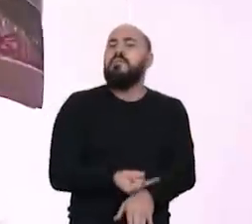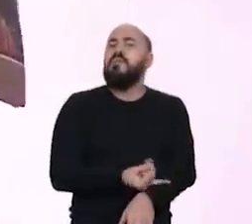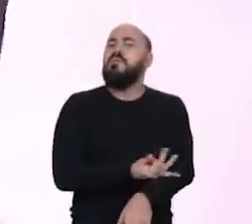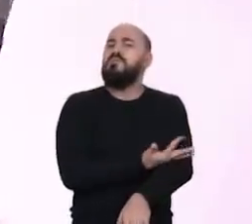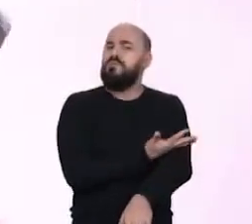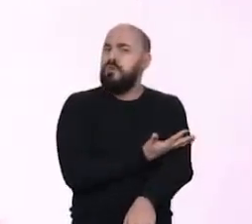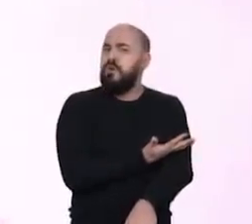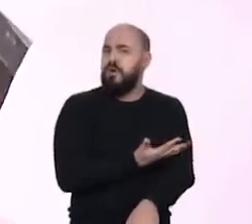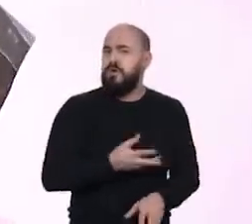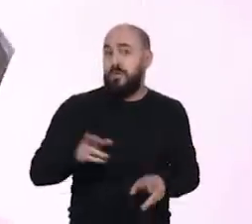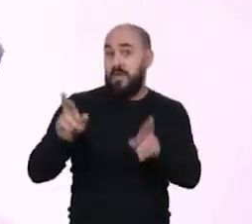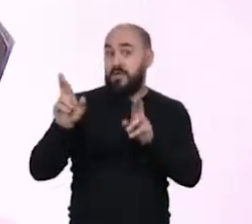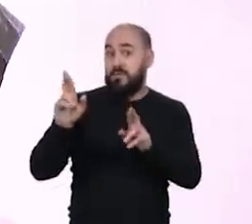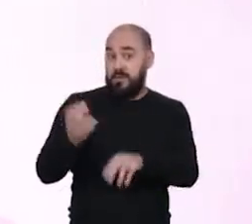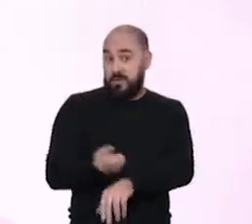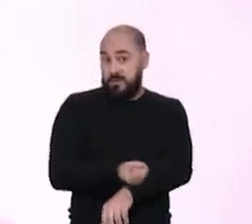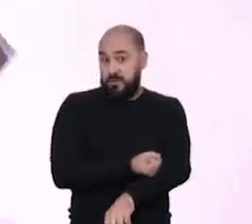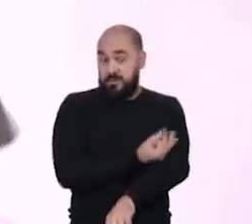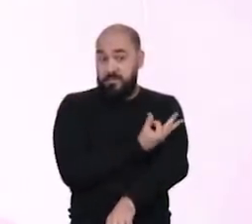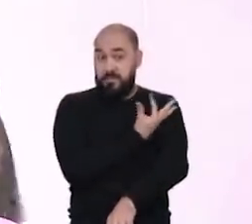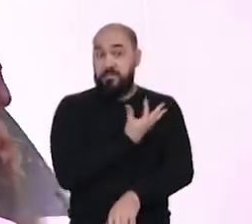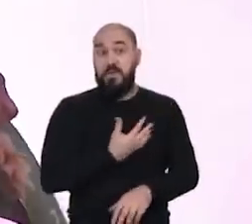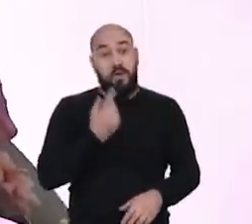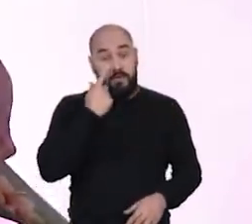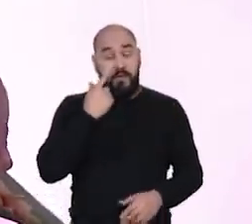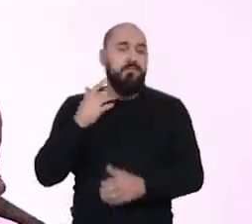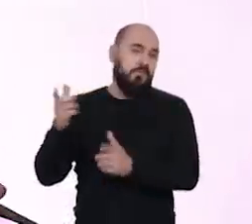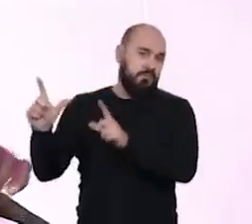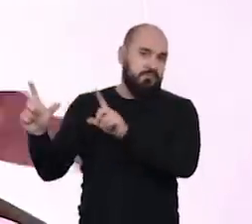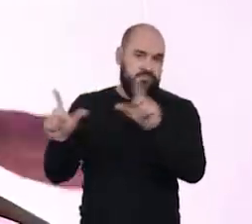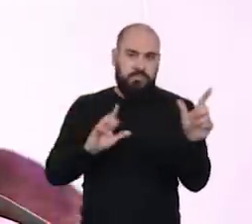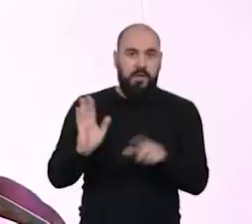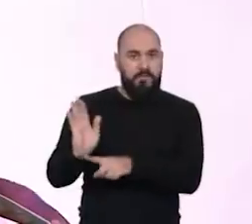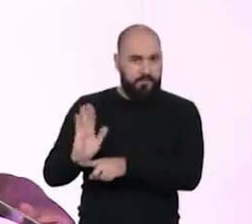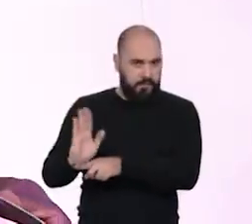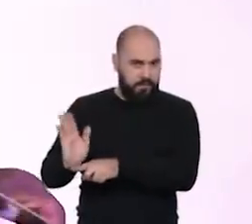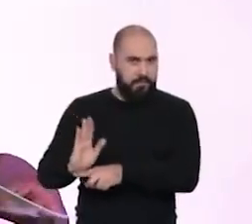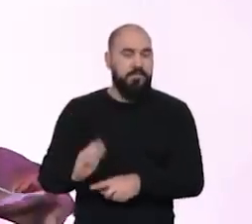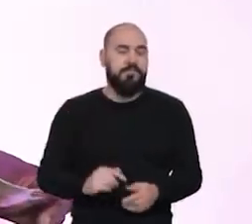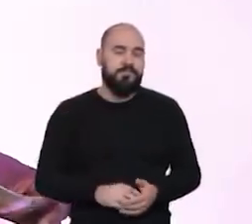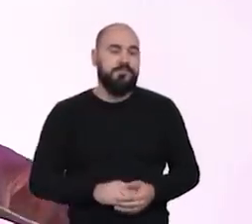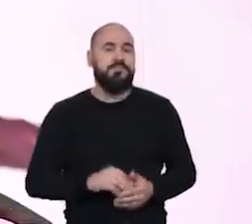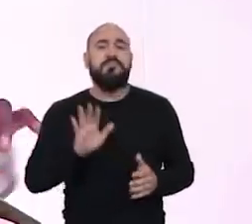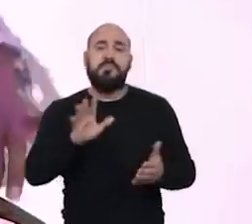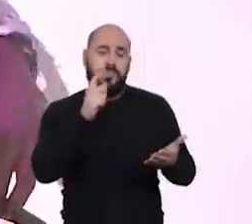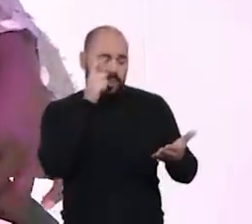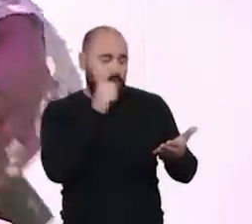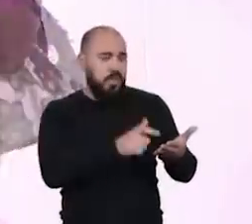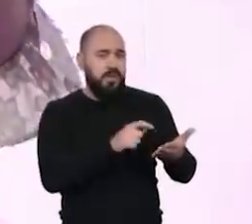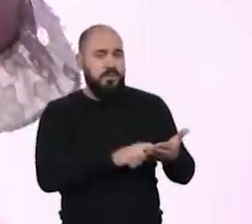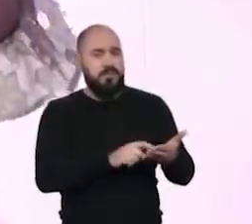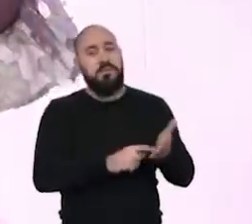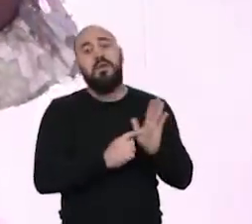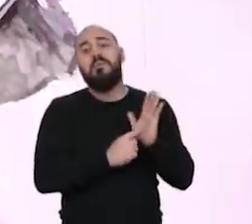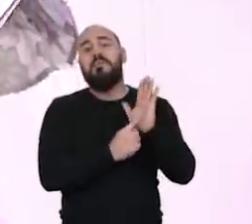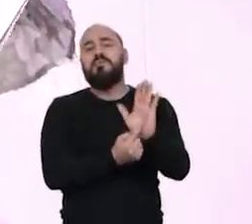né? Esperança para emoções. Daqui a pouquinho a gente vai chamar essa série aqui. E eu achei muito interessante falar sobre isso. Eu quero mostrar